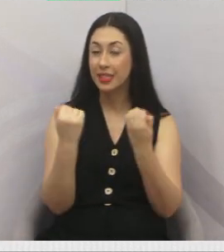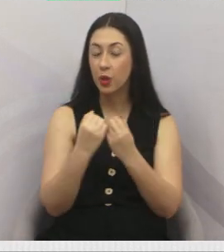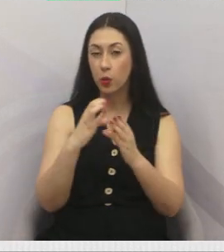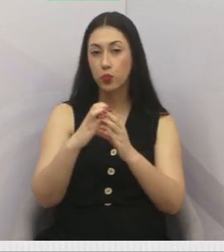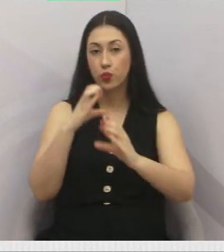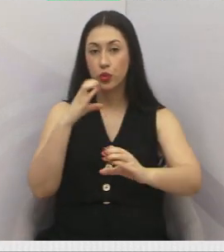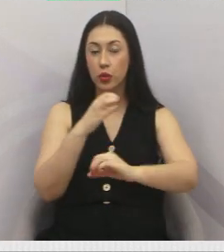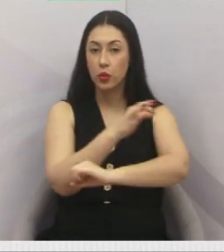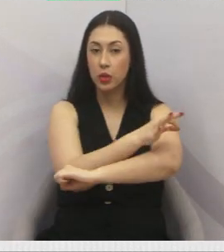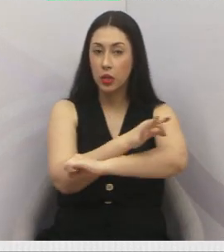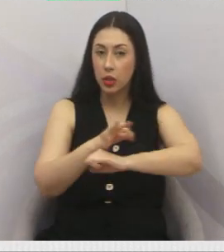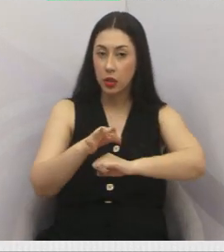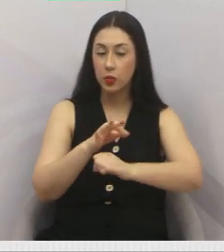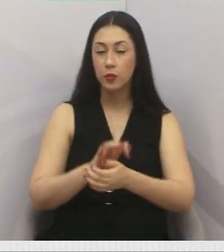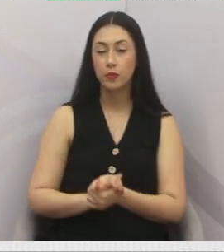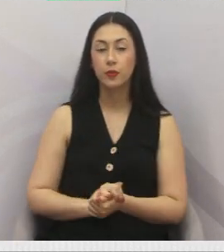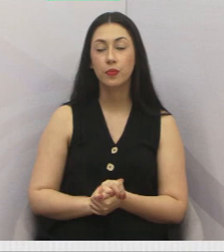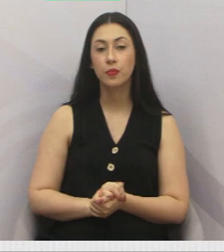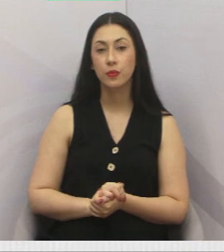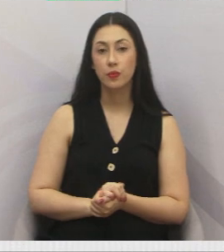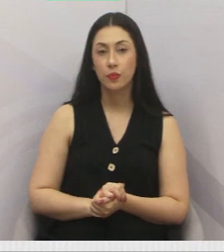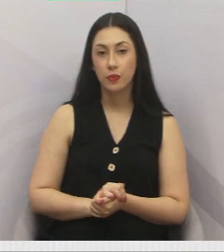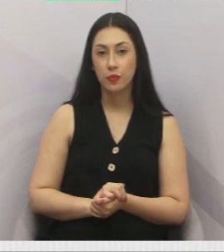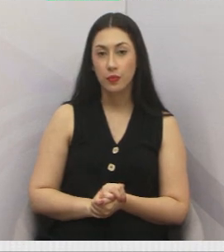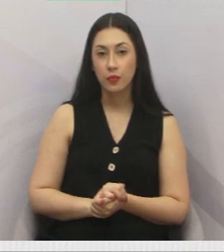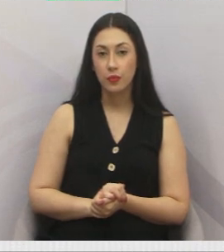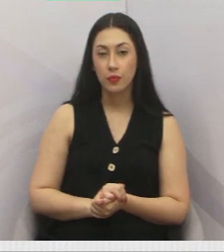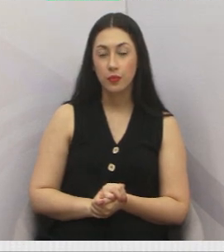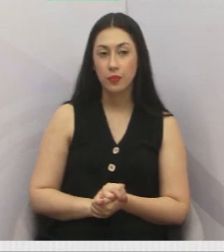Arquitetos. Próximo voto.